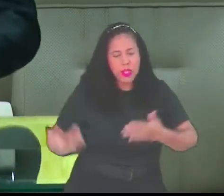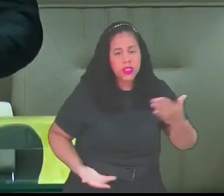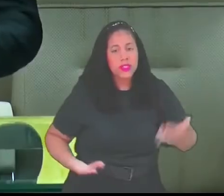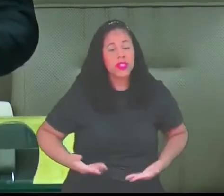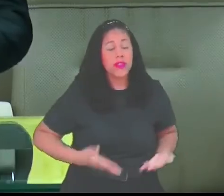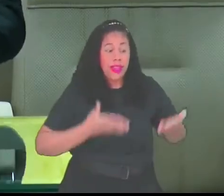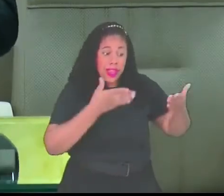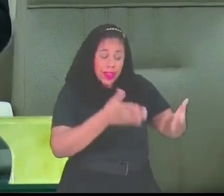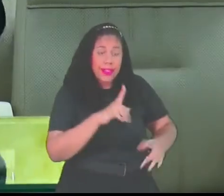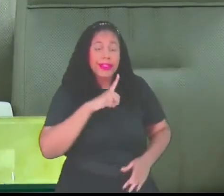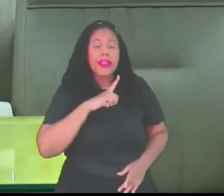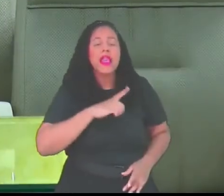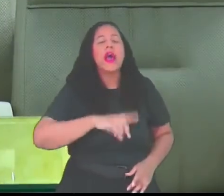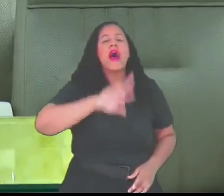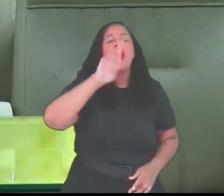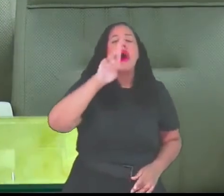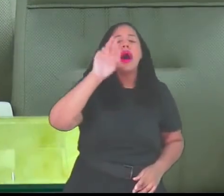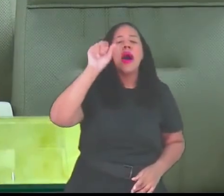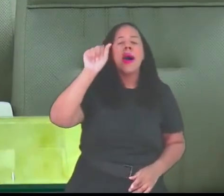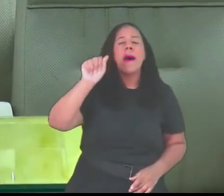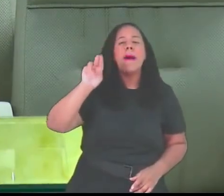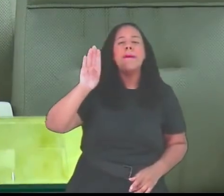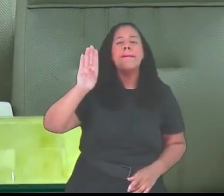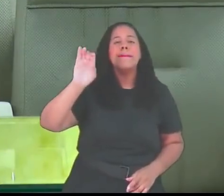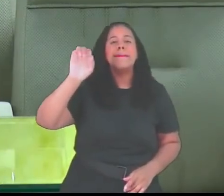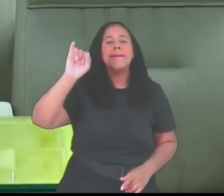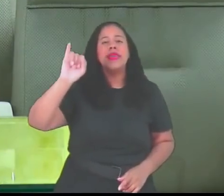Rabisaque. E ele disse: vão até